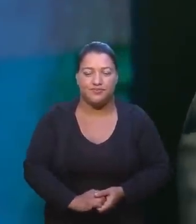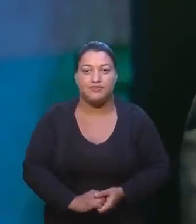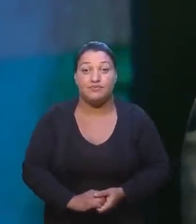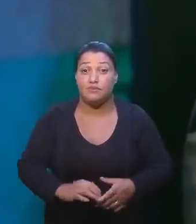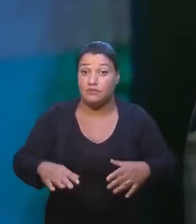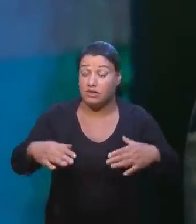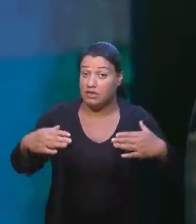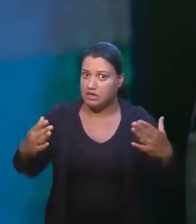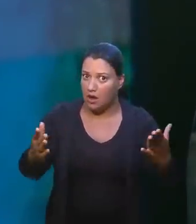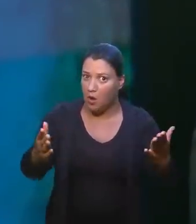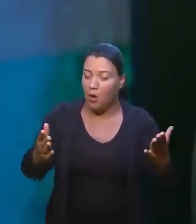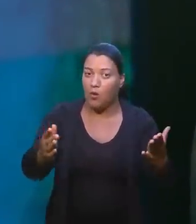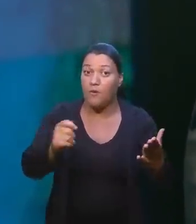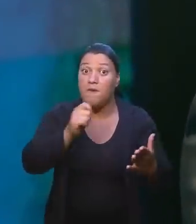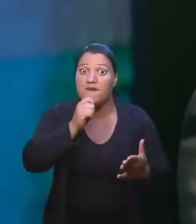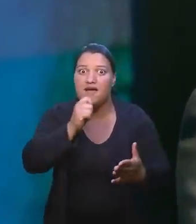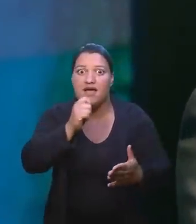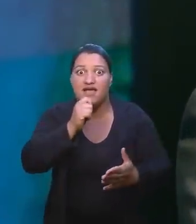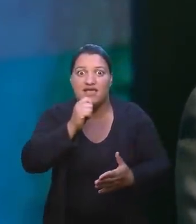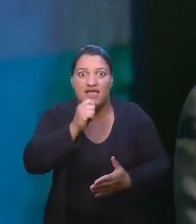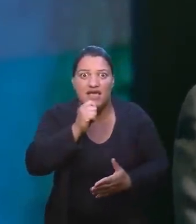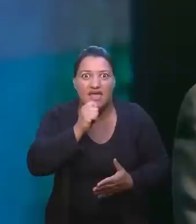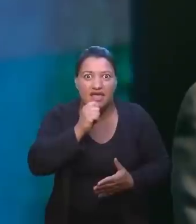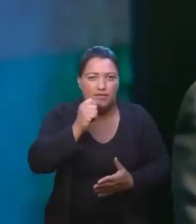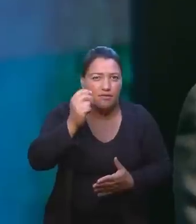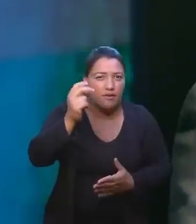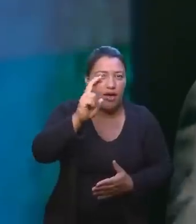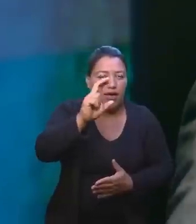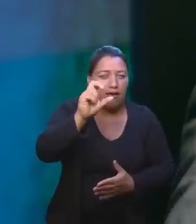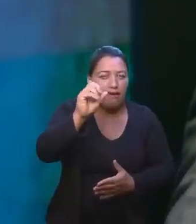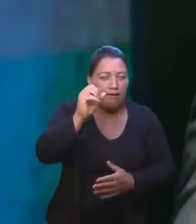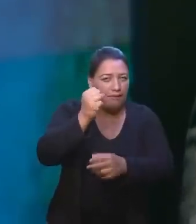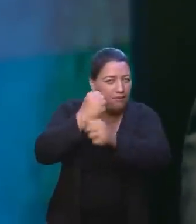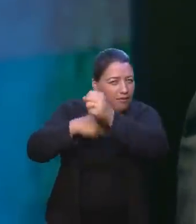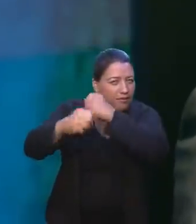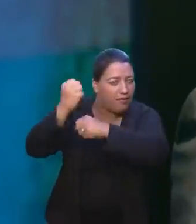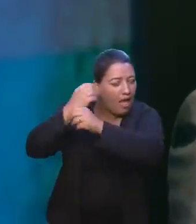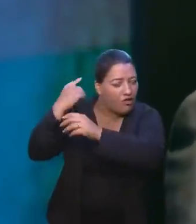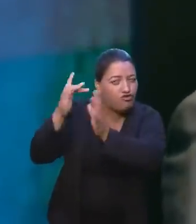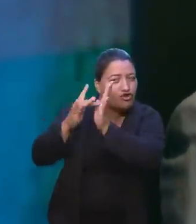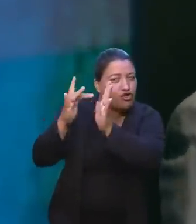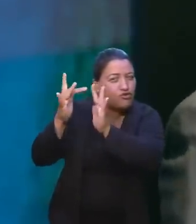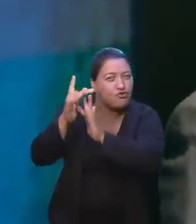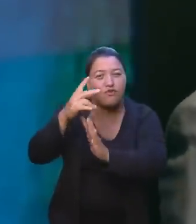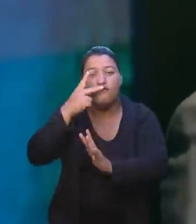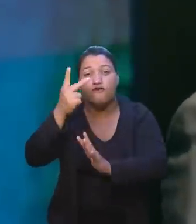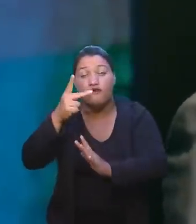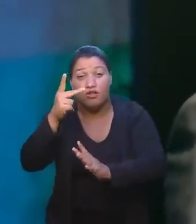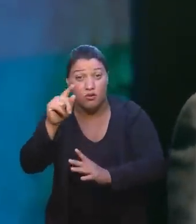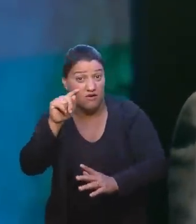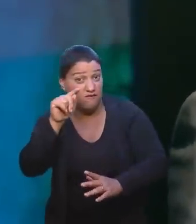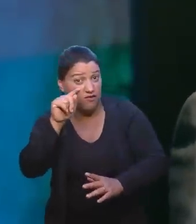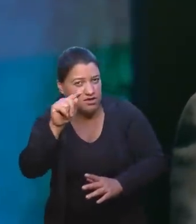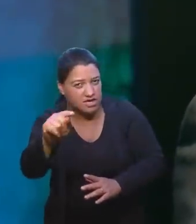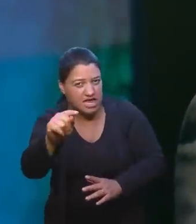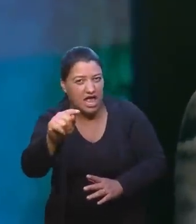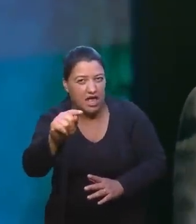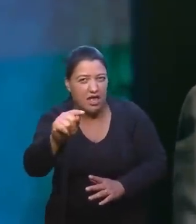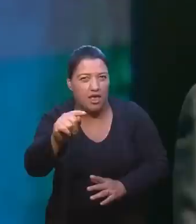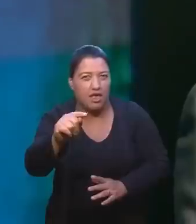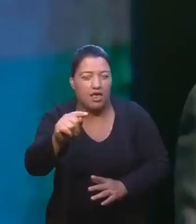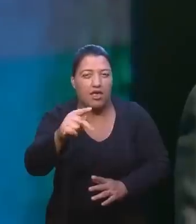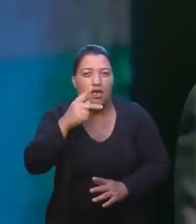E ainda, para os 500 da Galileia, Jesus ainda vai dizer, a vossa voz será a